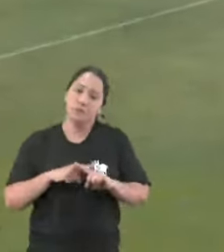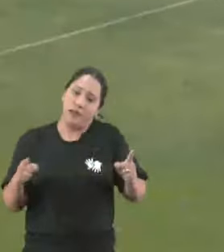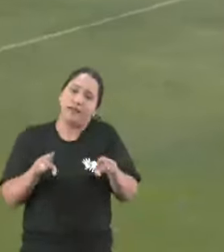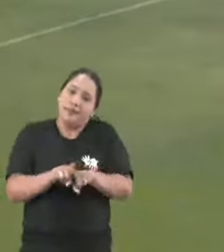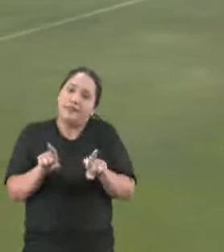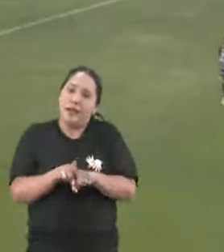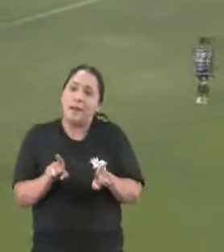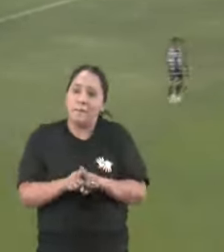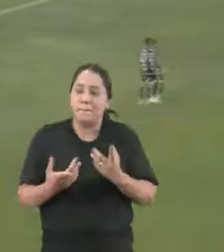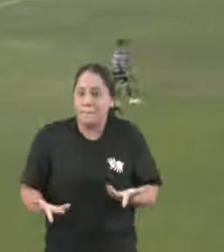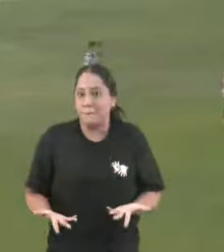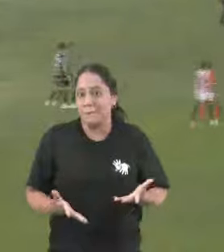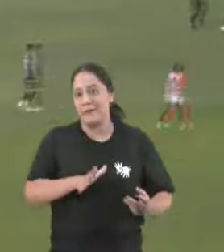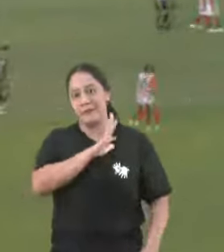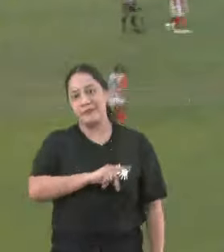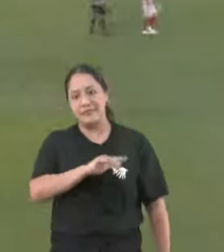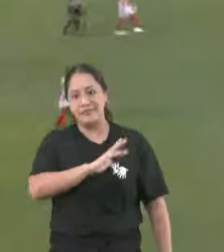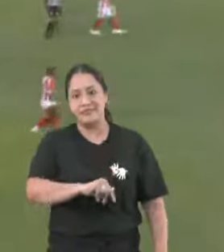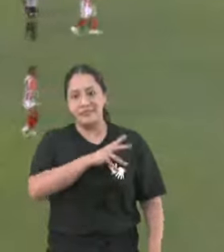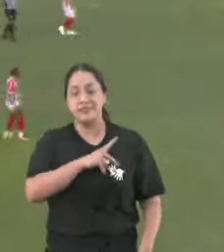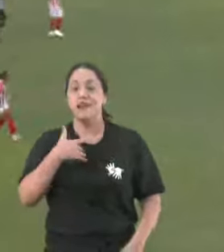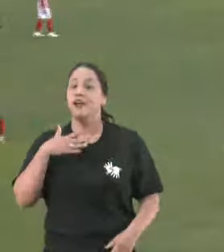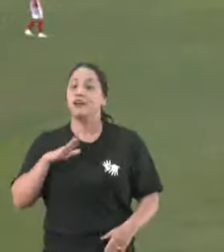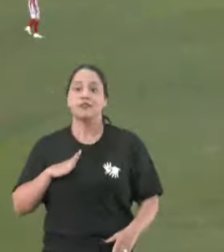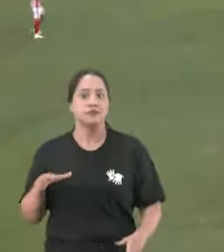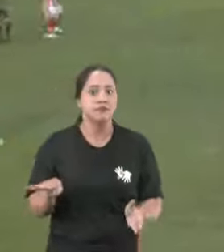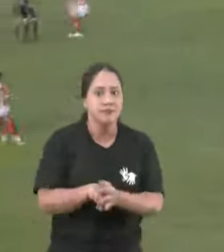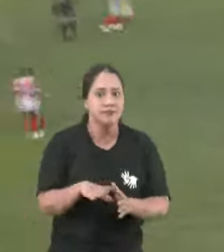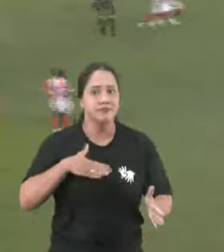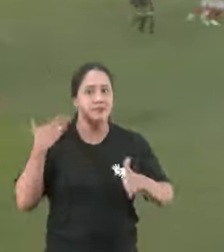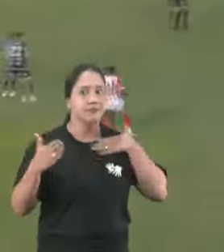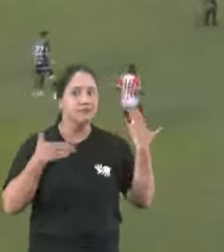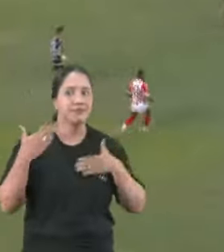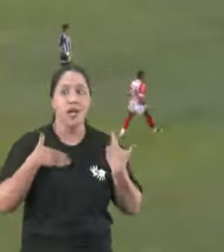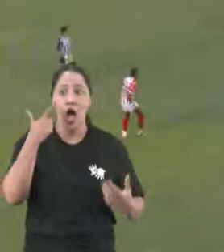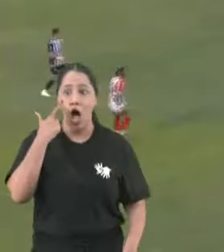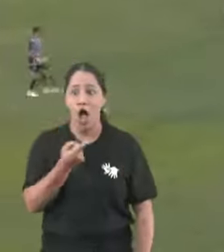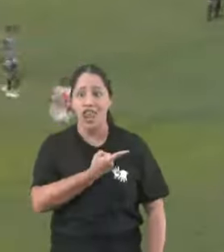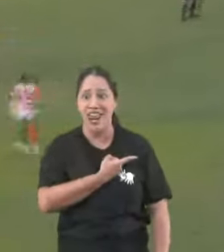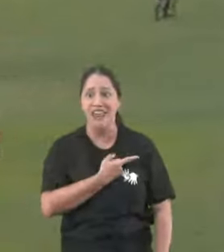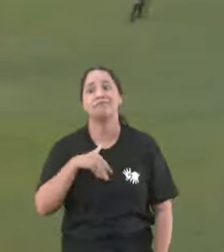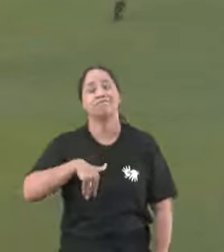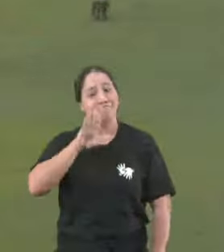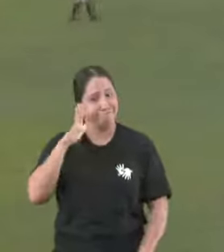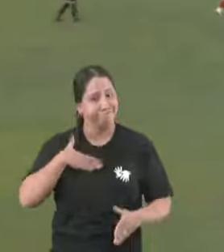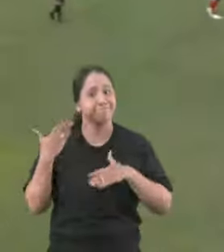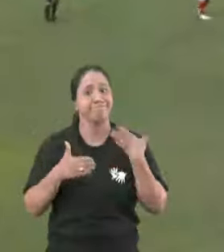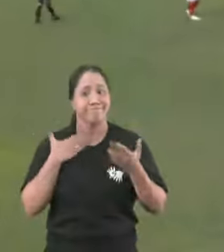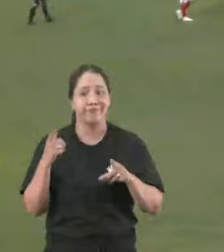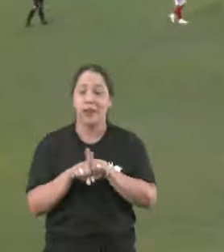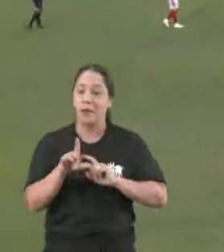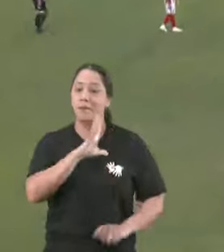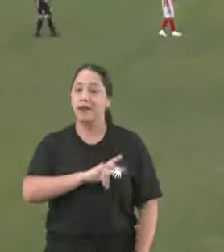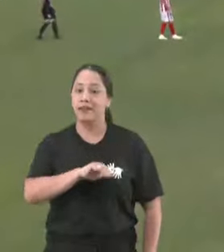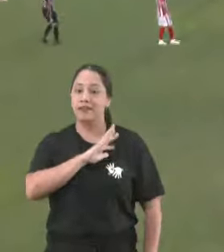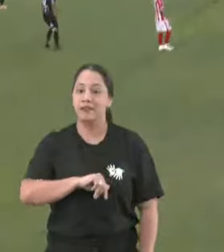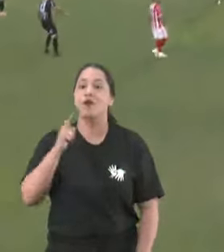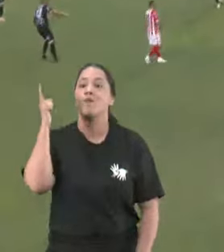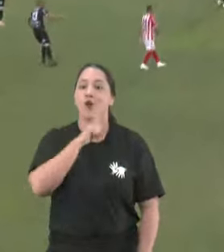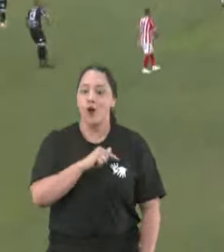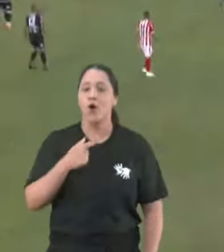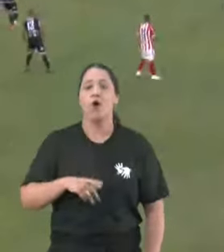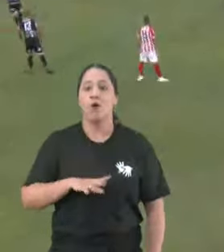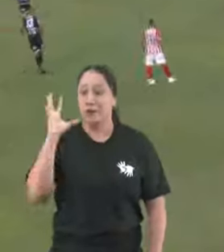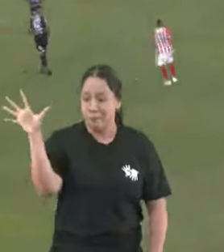inegavelmente o CRB quando chegou assustou um pouco mais. Assustou mais e é um CRB que consegue roubar